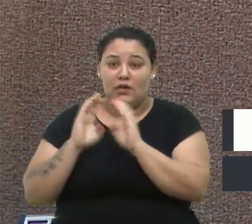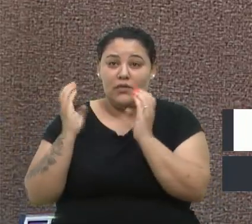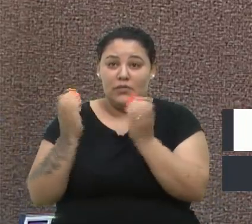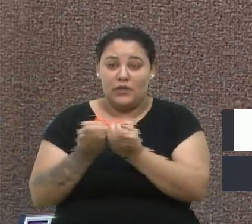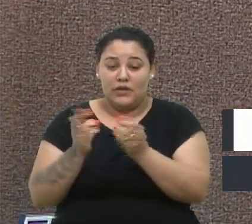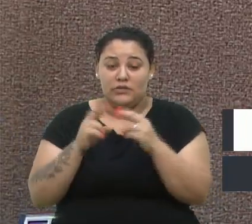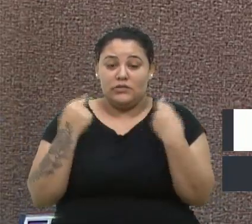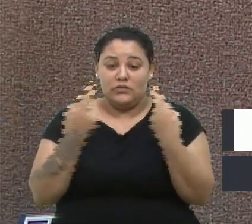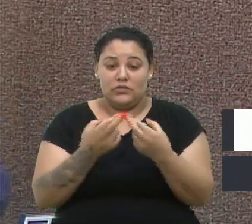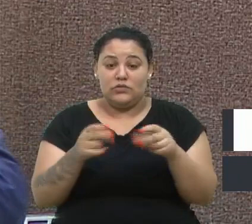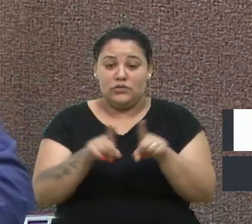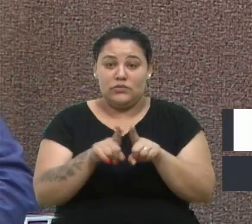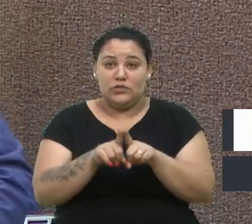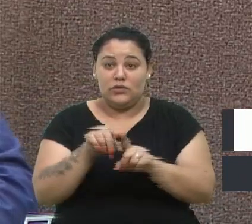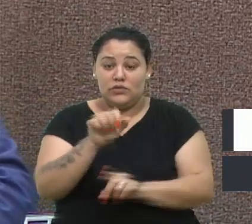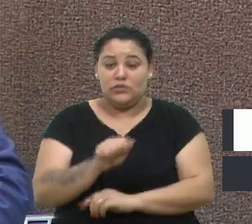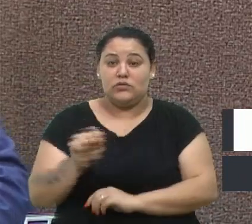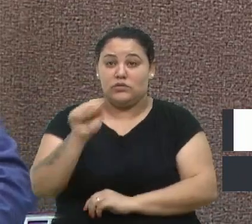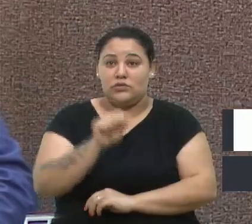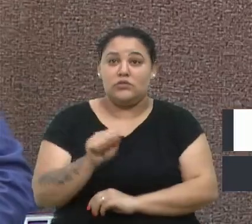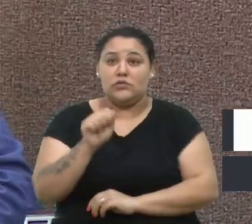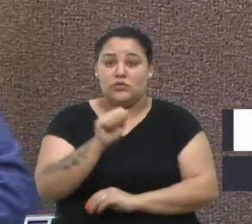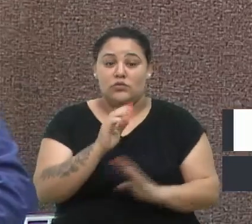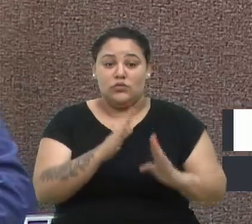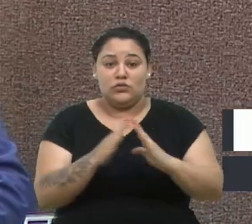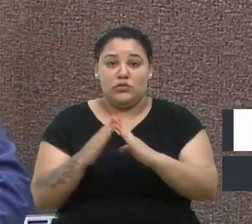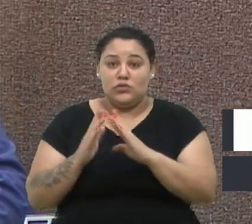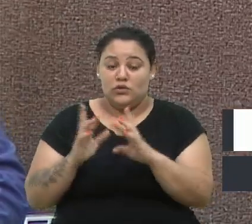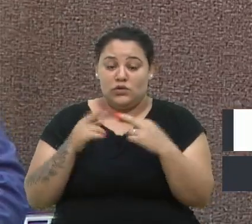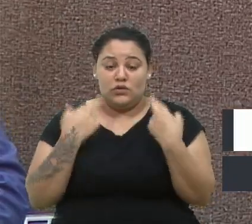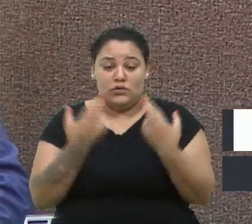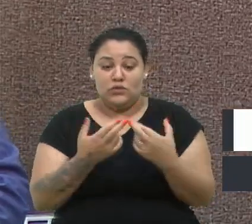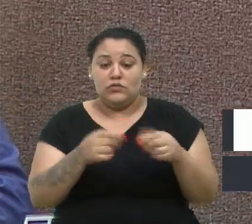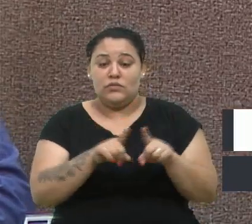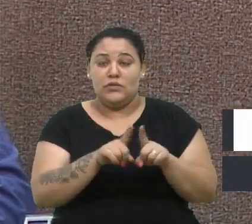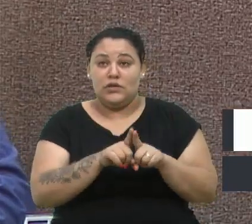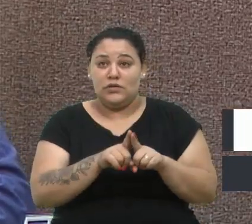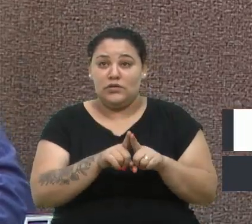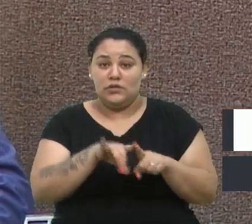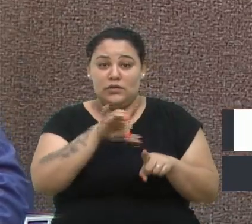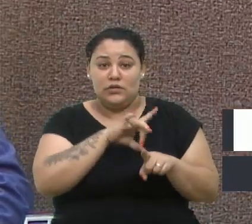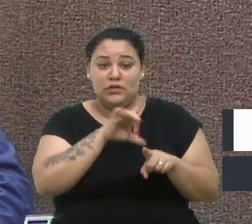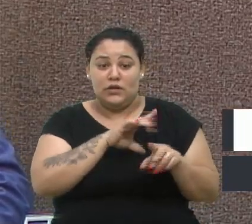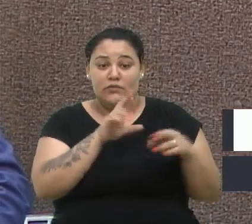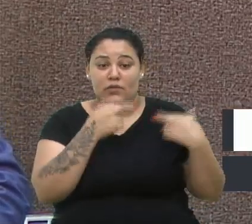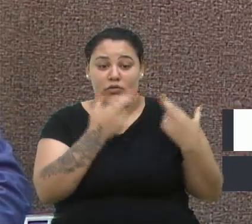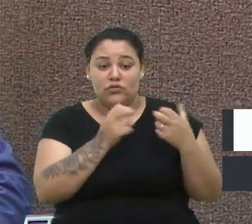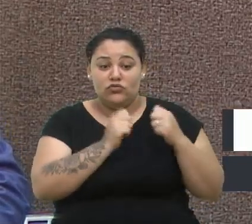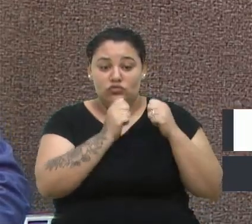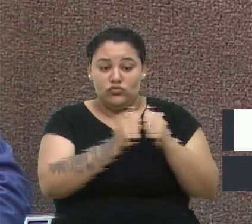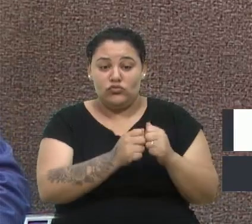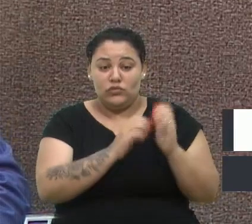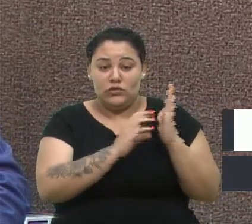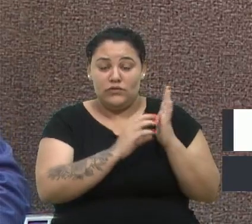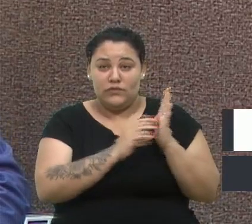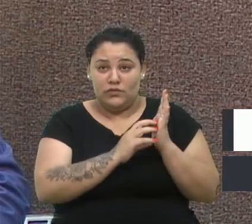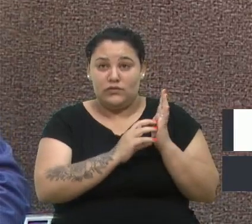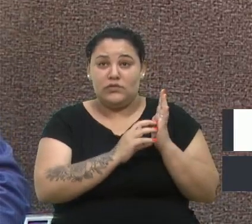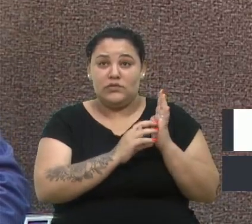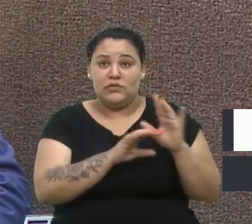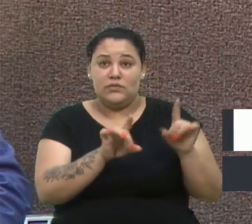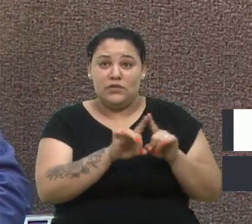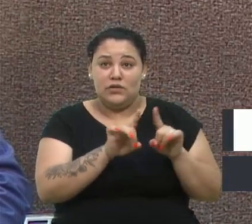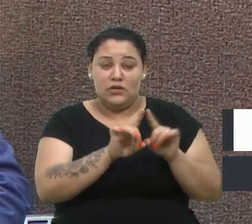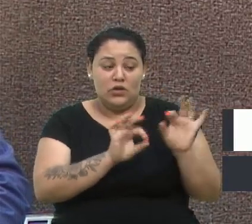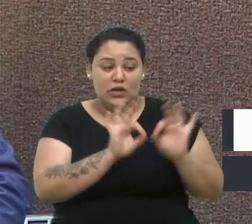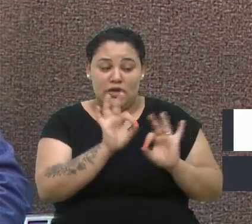reuniu, a Associação de Moradores se reuniu, a União de Bairros também se reuniu, houve uma reunião com os servidores, que foi puxada pela gerente da